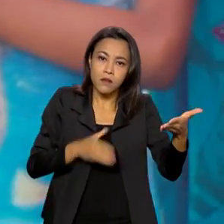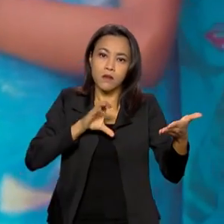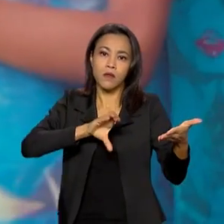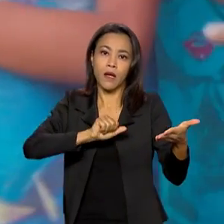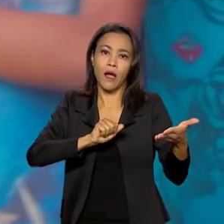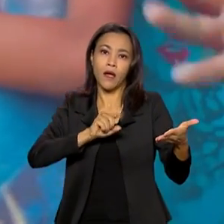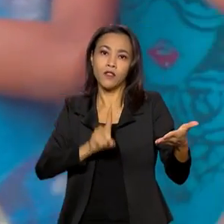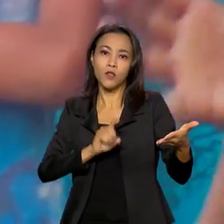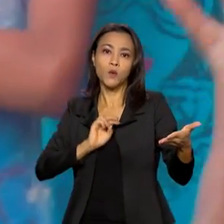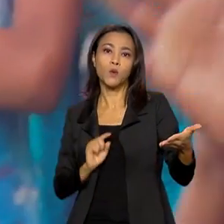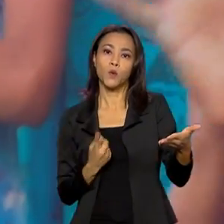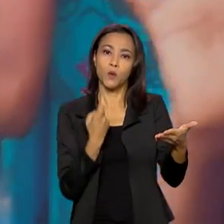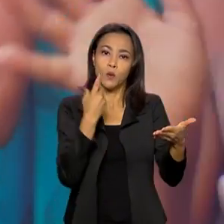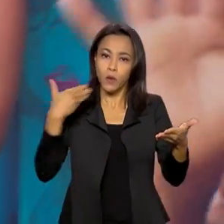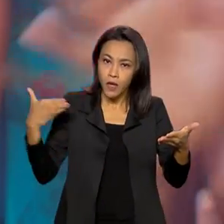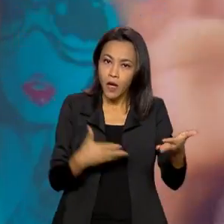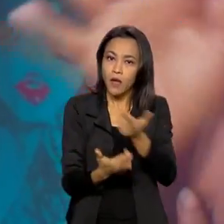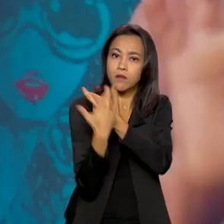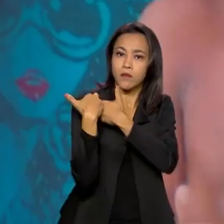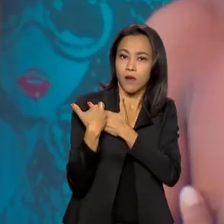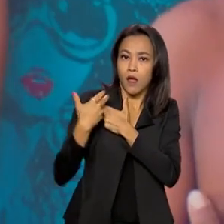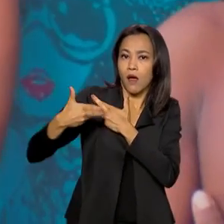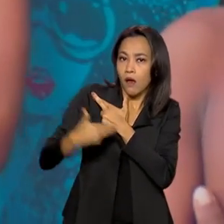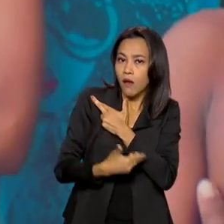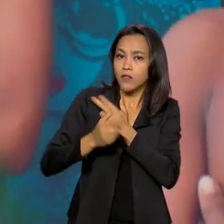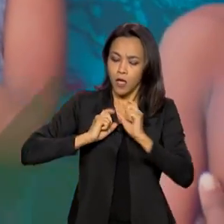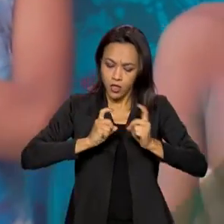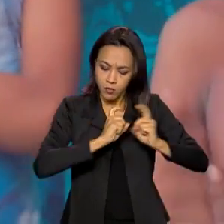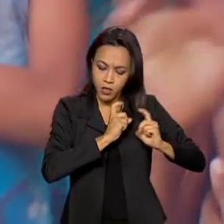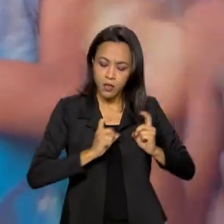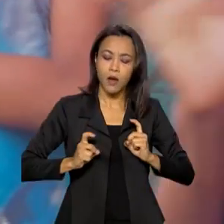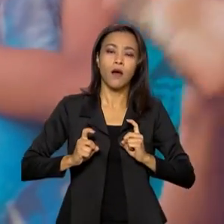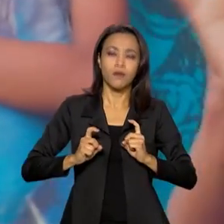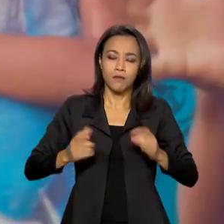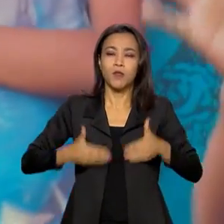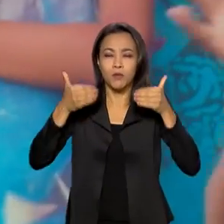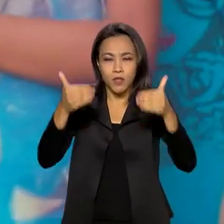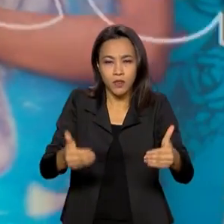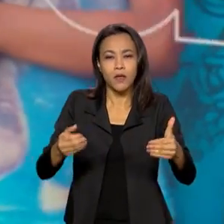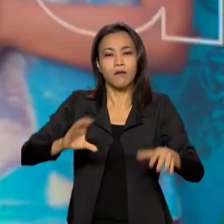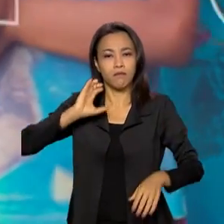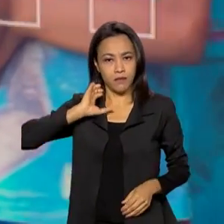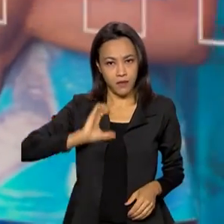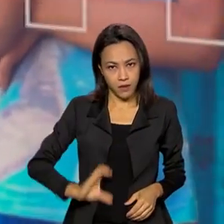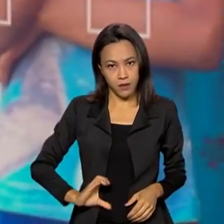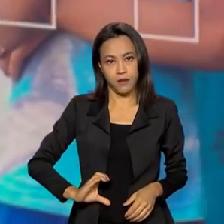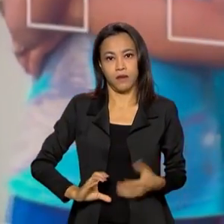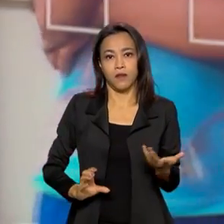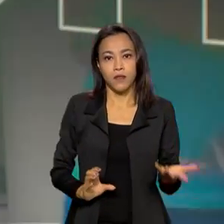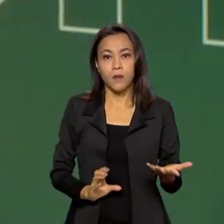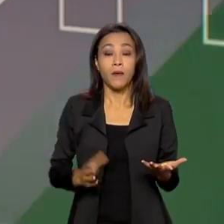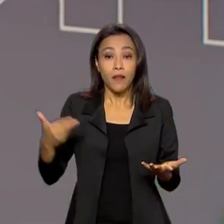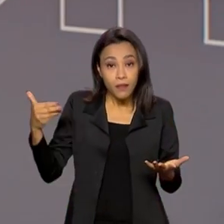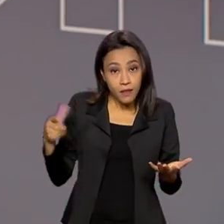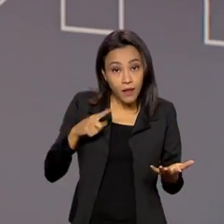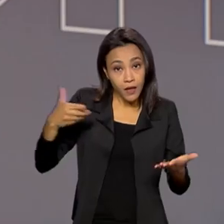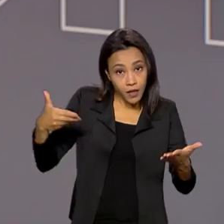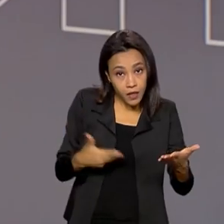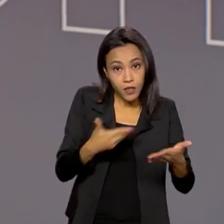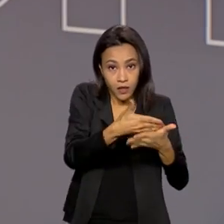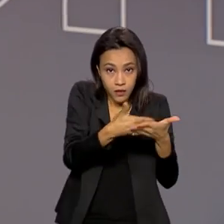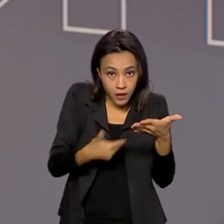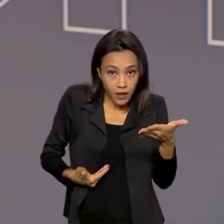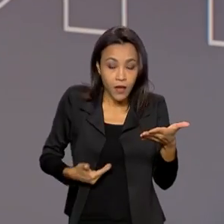é responsabilidade administração pelo Ministério da Cidadania do Ministério da Cidadania tem essa forma como você bem